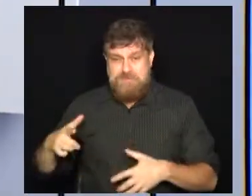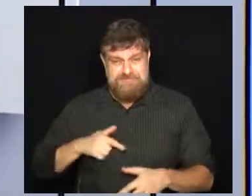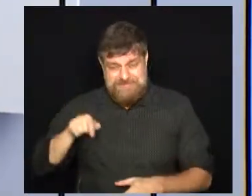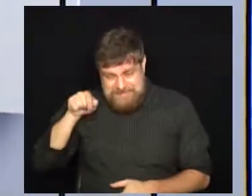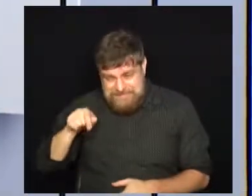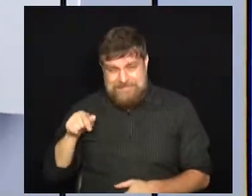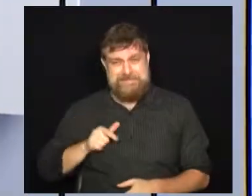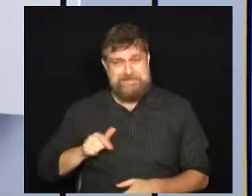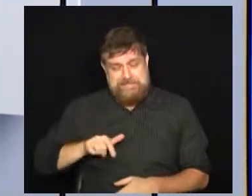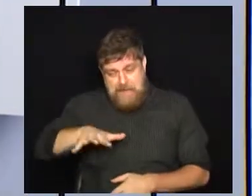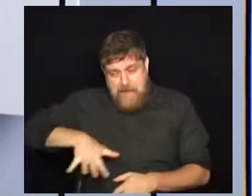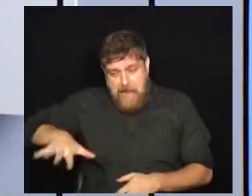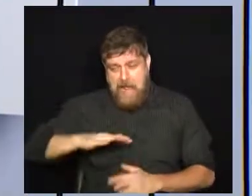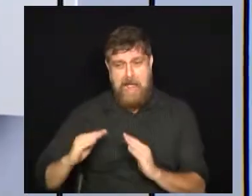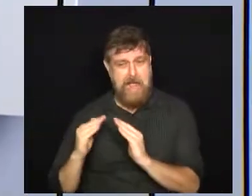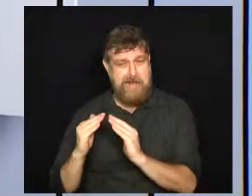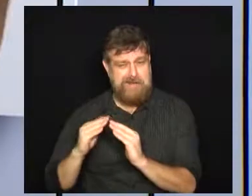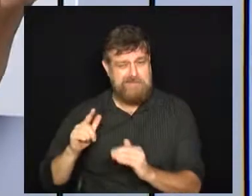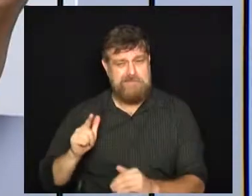isso exige